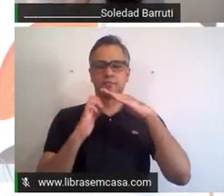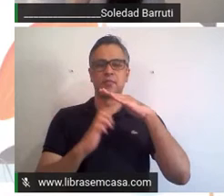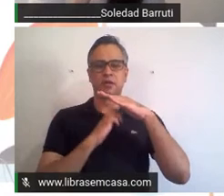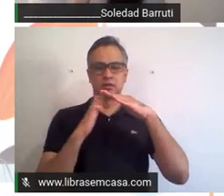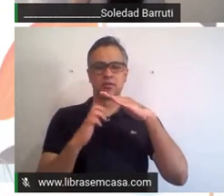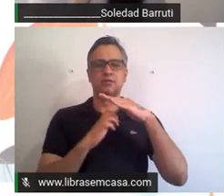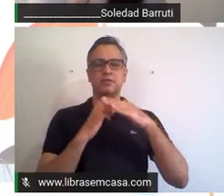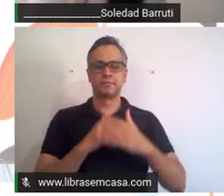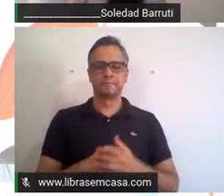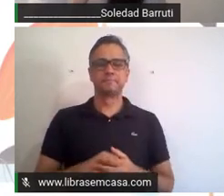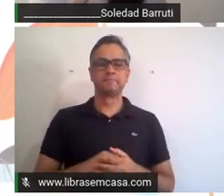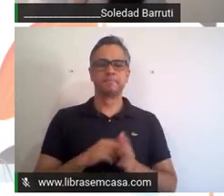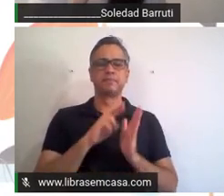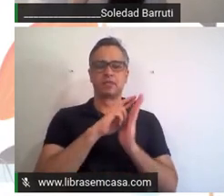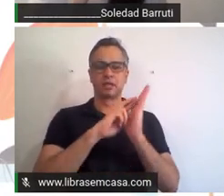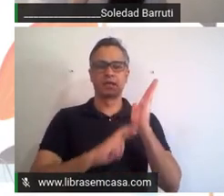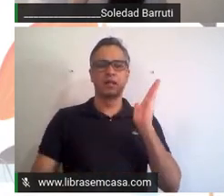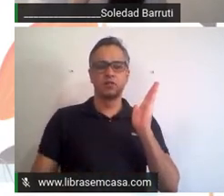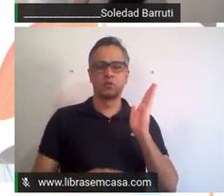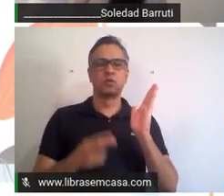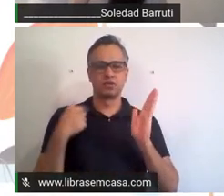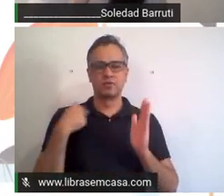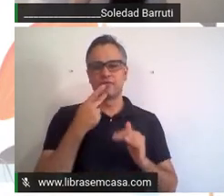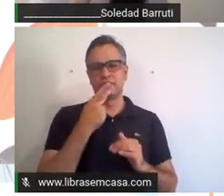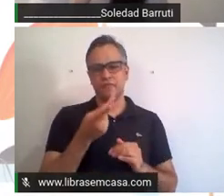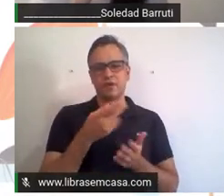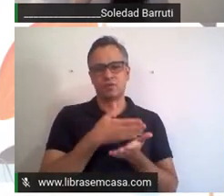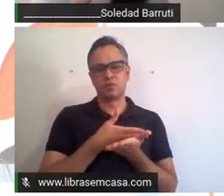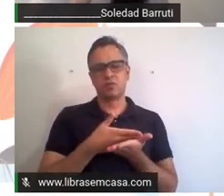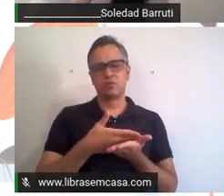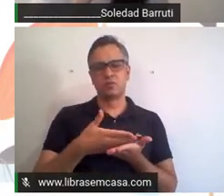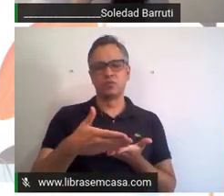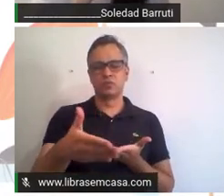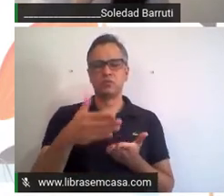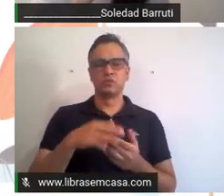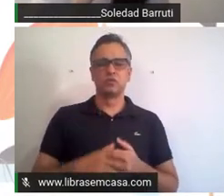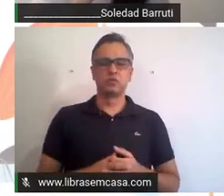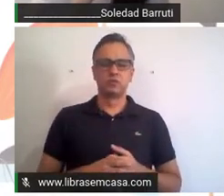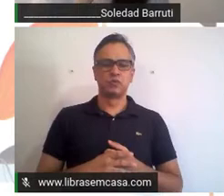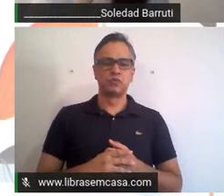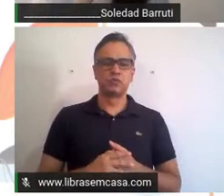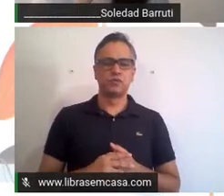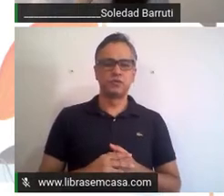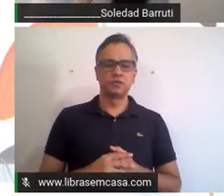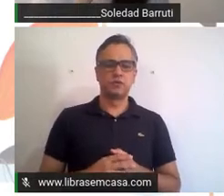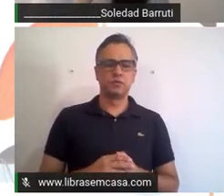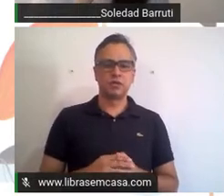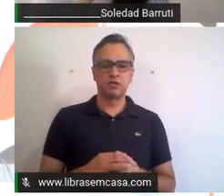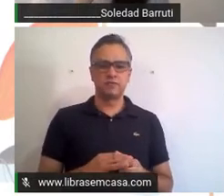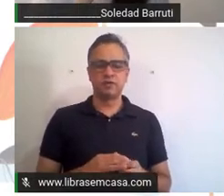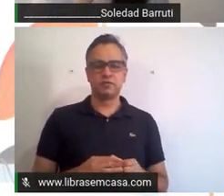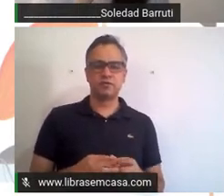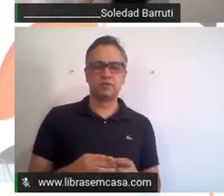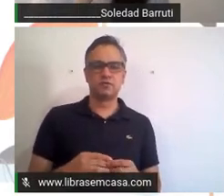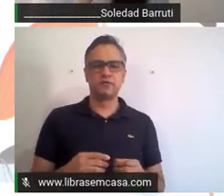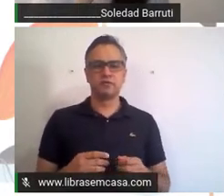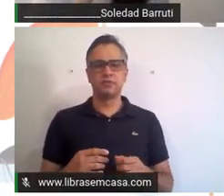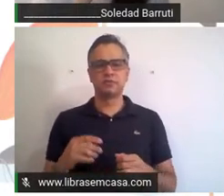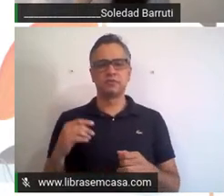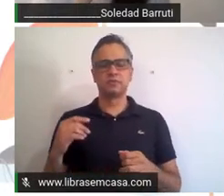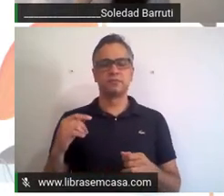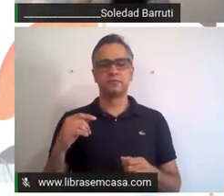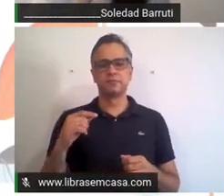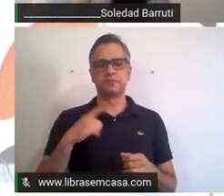do Lancet que eu comentei no começo, que é justamente, eles dizem, né, que para a gente conseguir sair dessa situação da